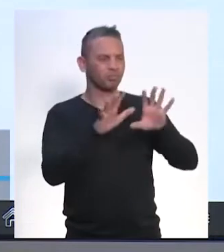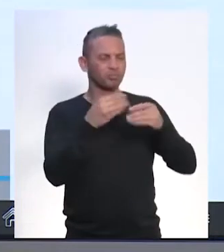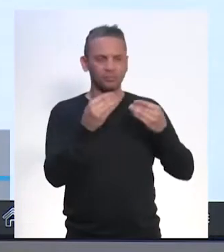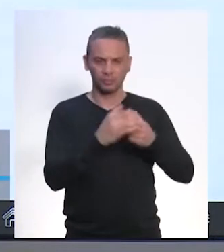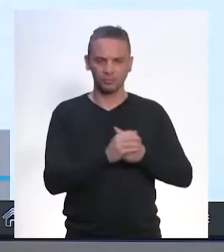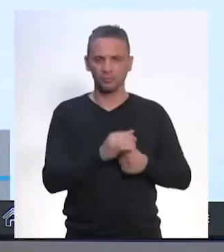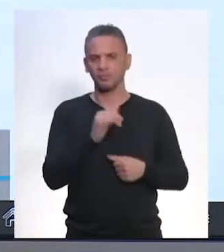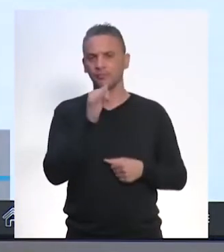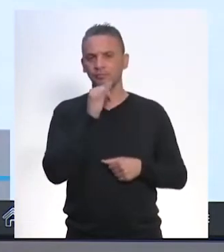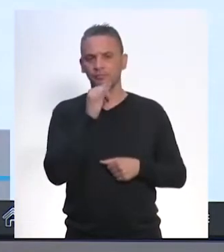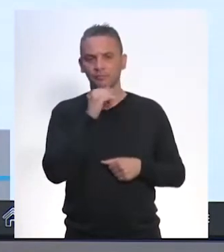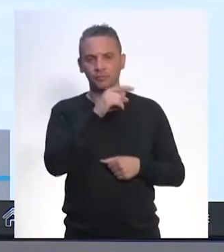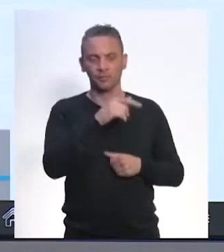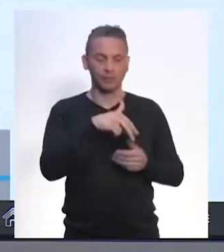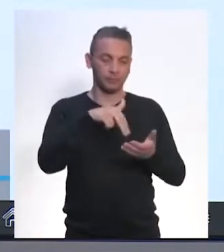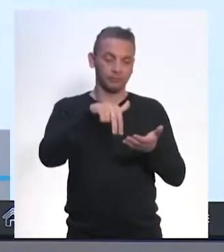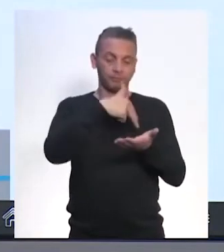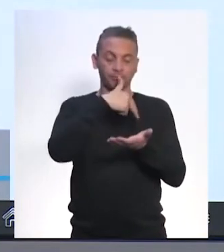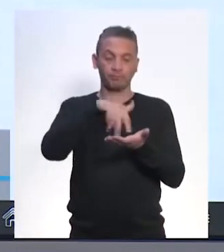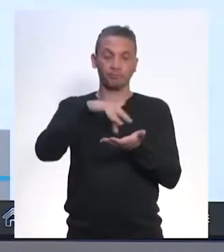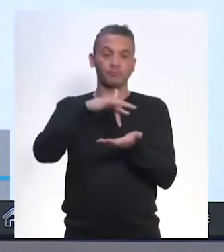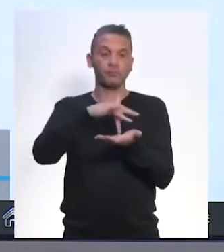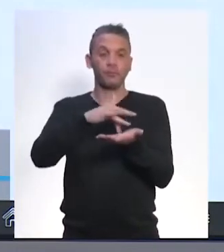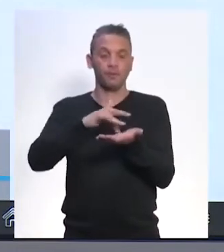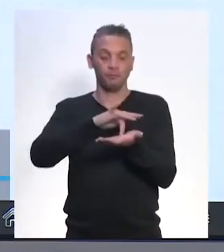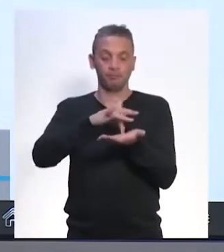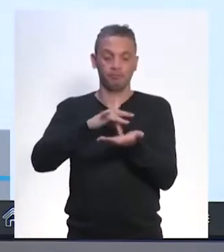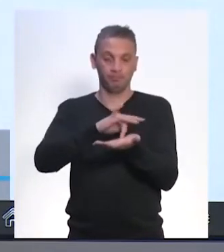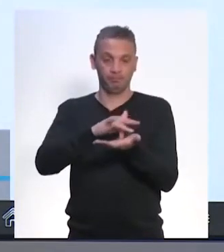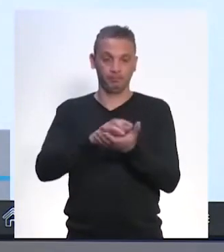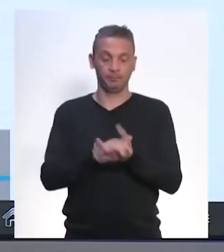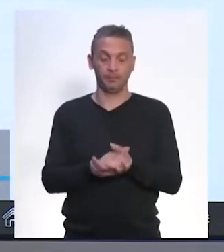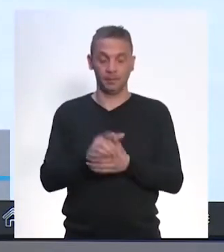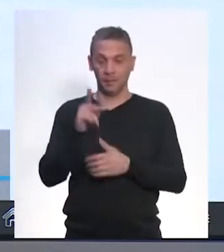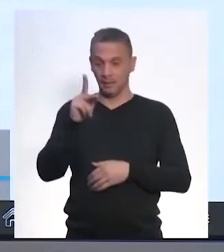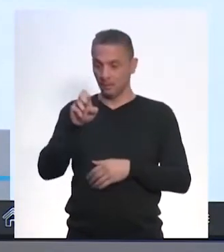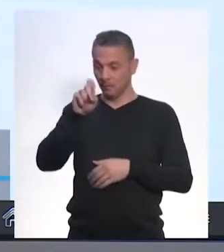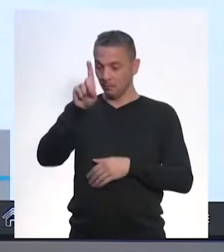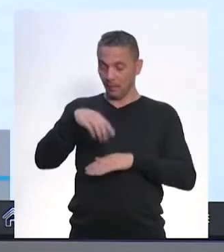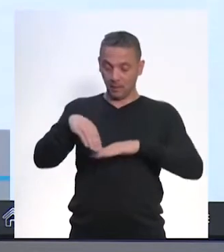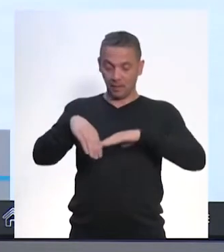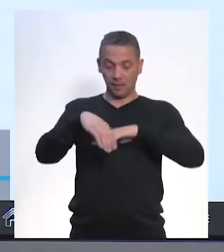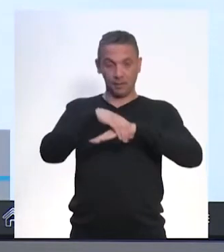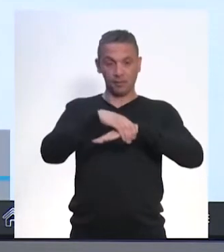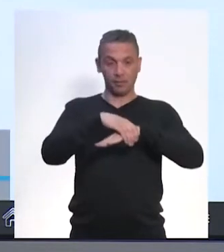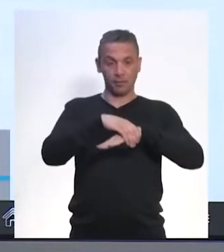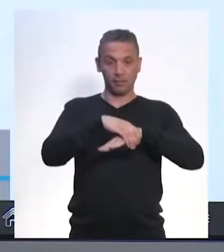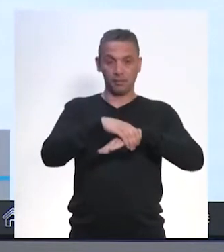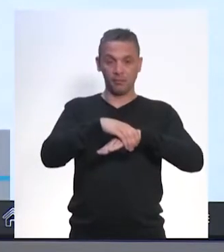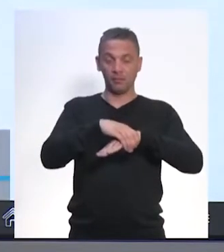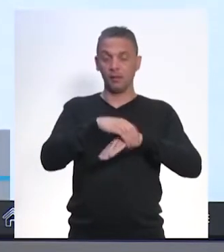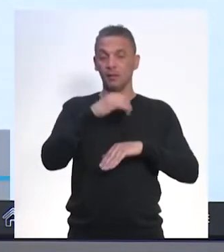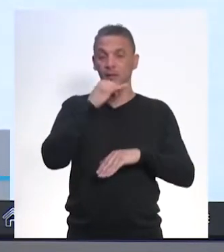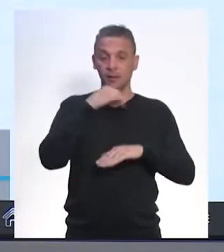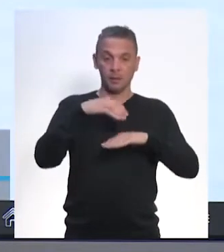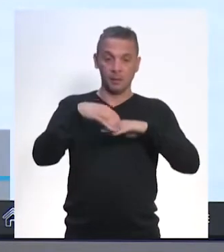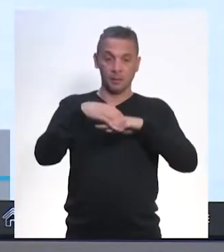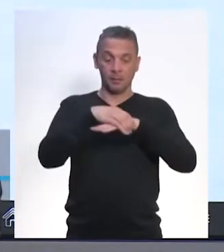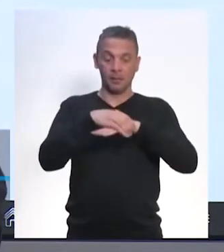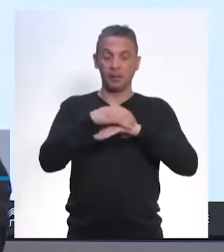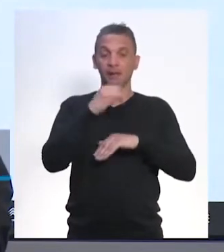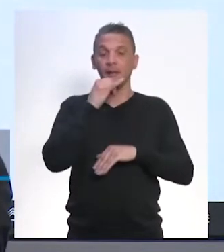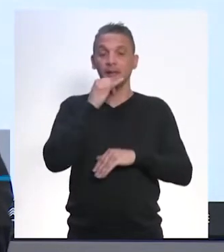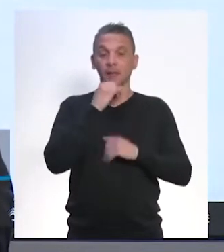supor, se você está dançando balé, por exemplo, né, o seu pé, por exemplo, ele não pode ficar, quando você faz a evolução